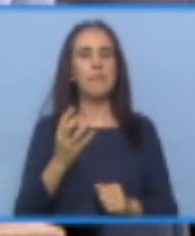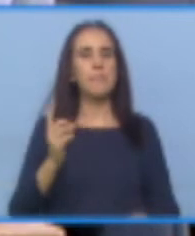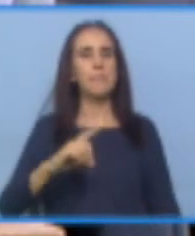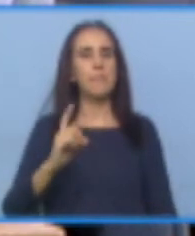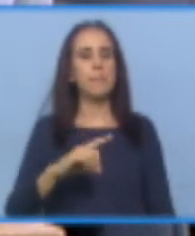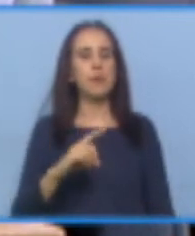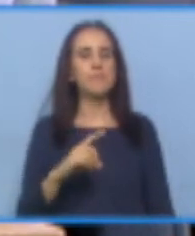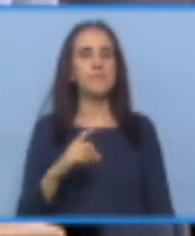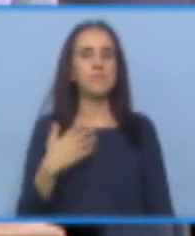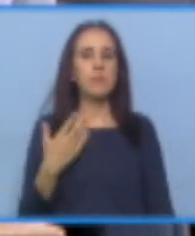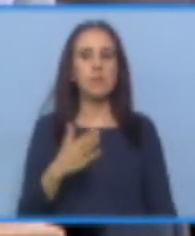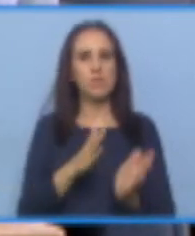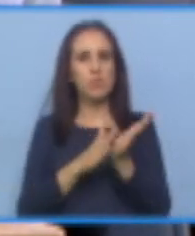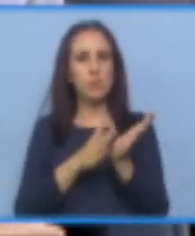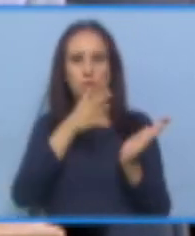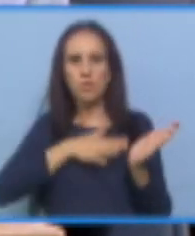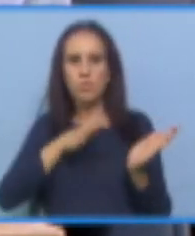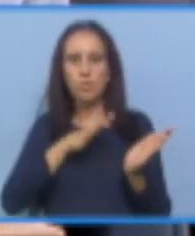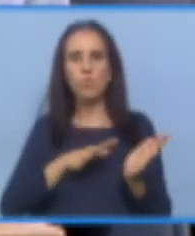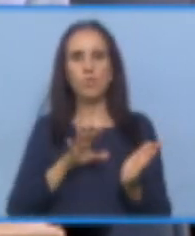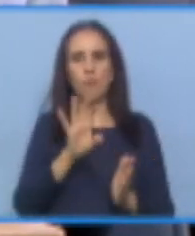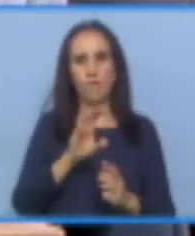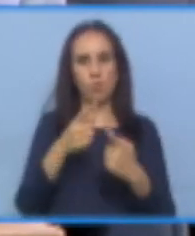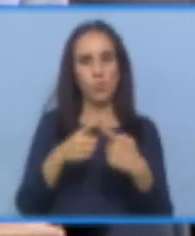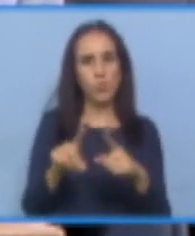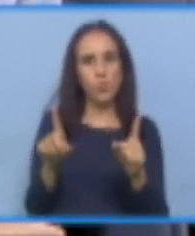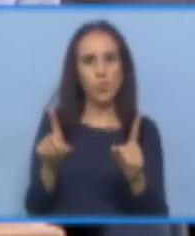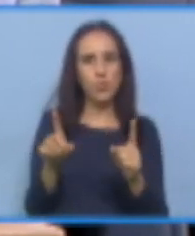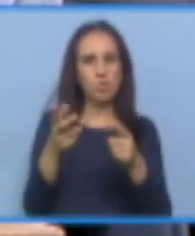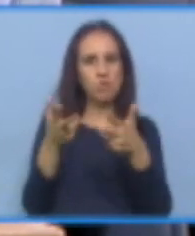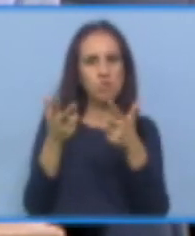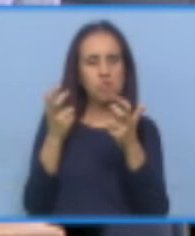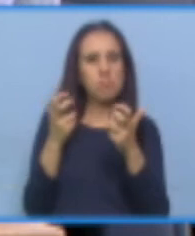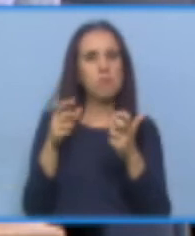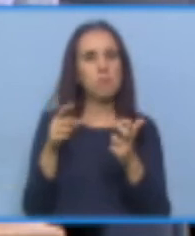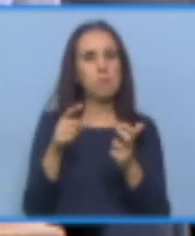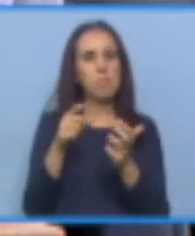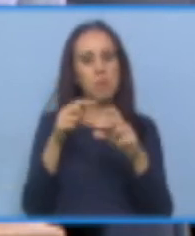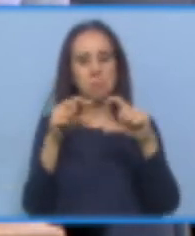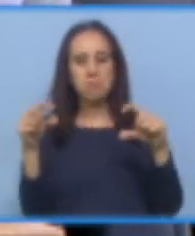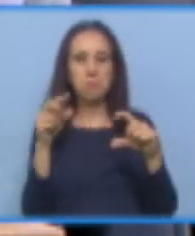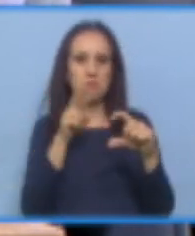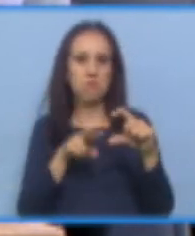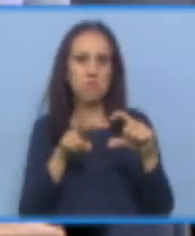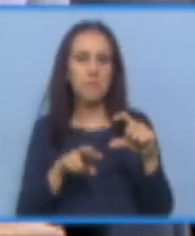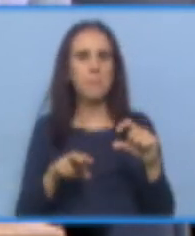vezes um certo testemunho ou uma forma diferente de fazer uma leitura, até de uma passagem,